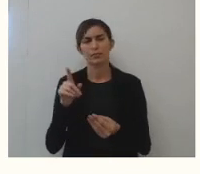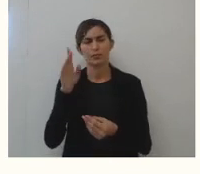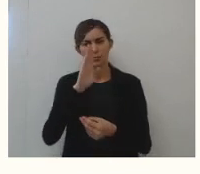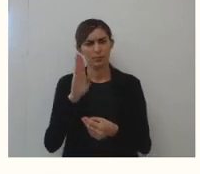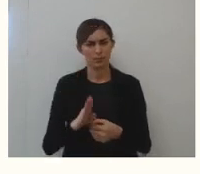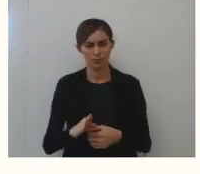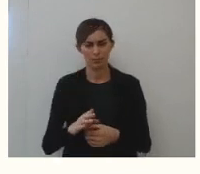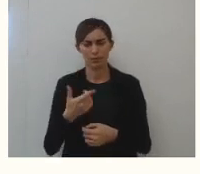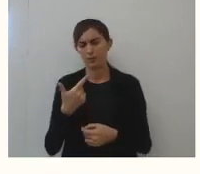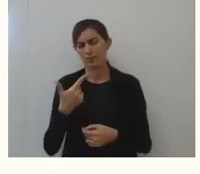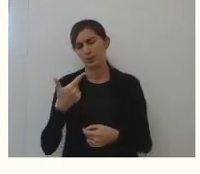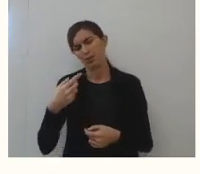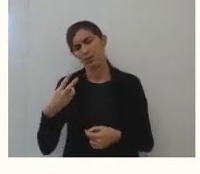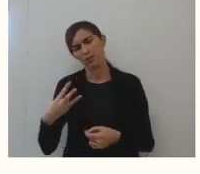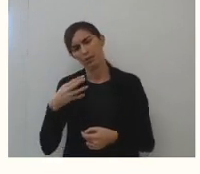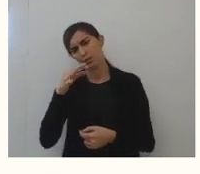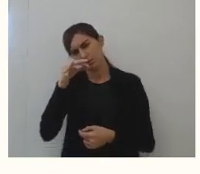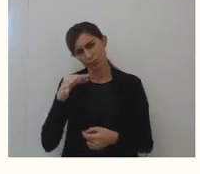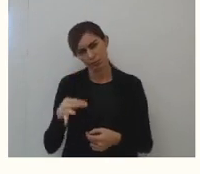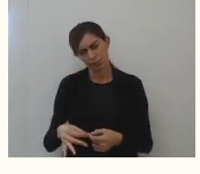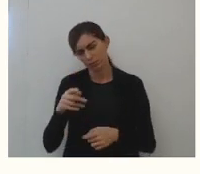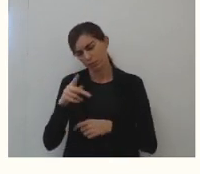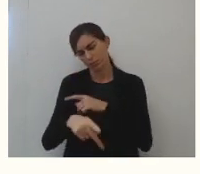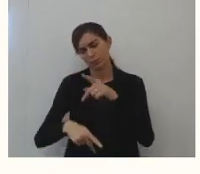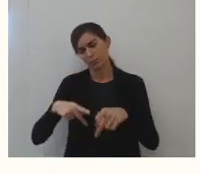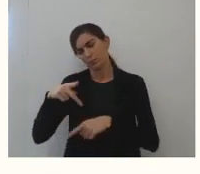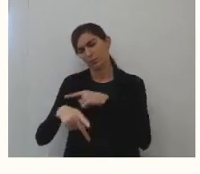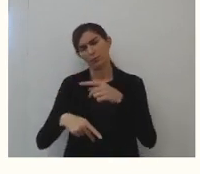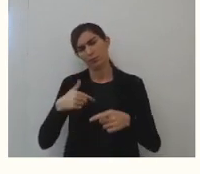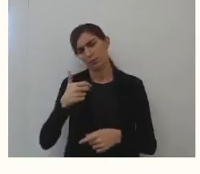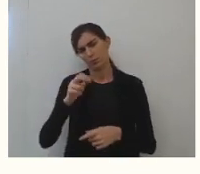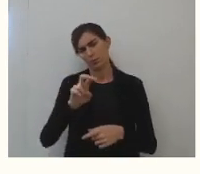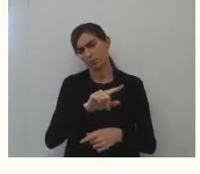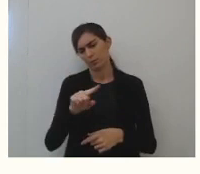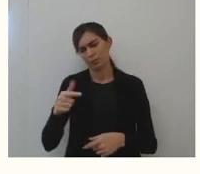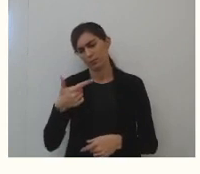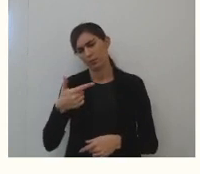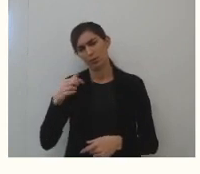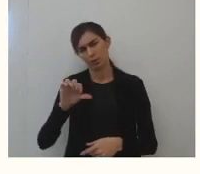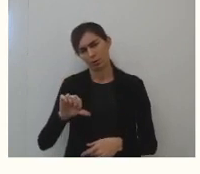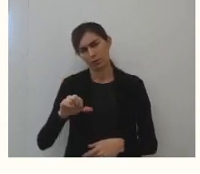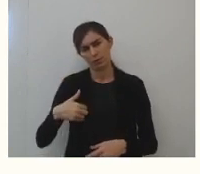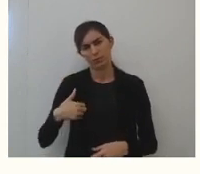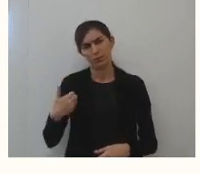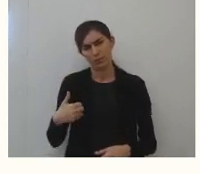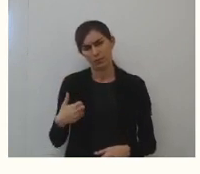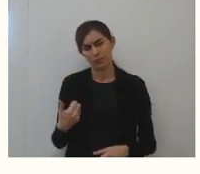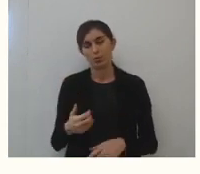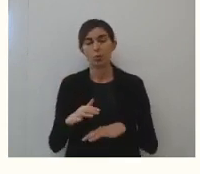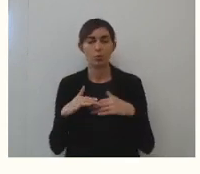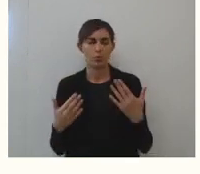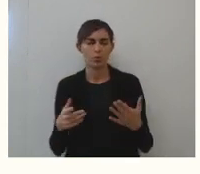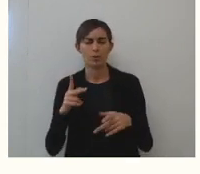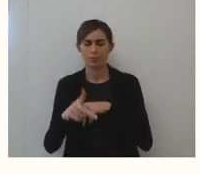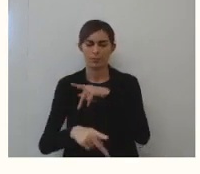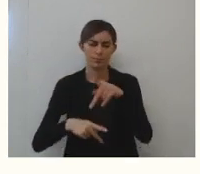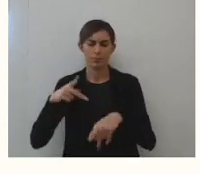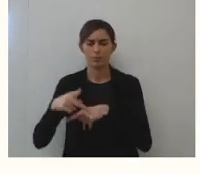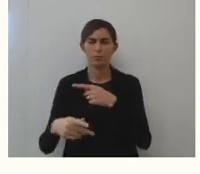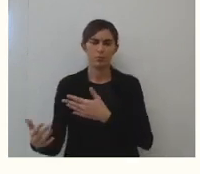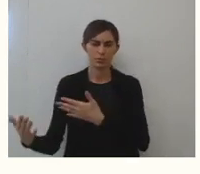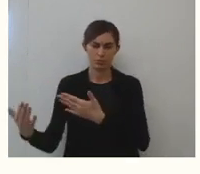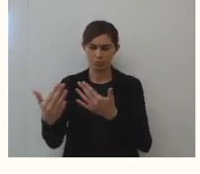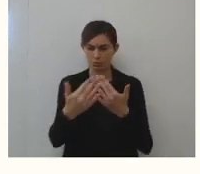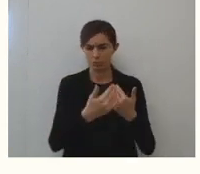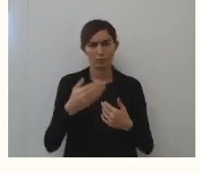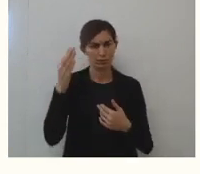Brasil, 23% da população entre 15 e 29 anos de idade, ou seja, é a população jovem